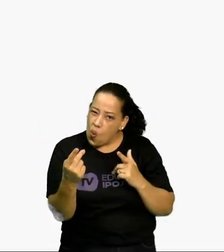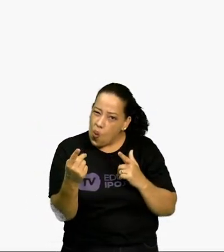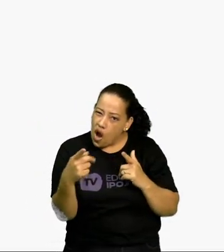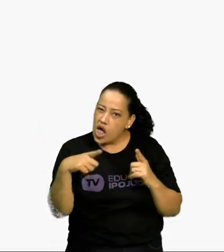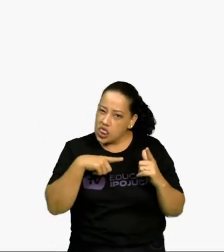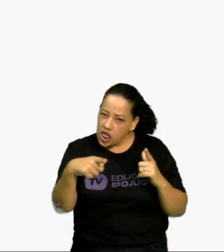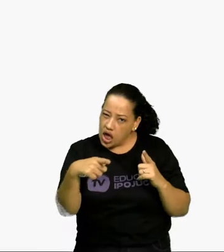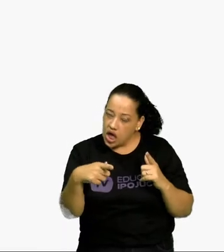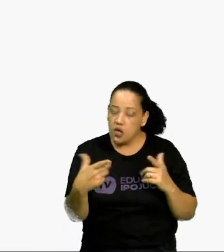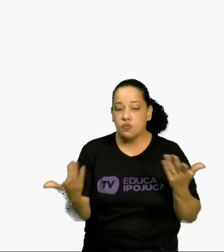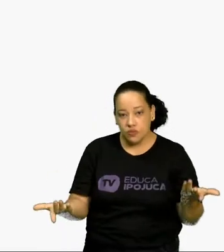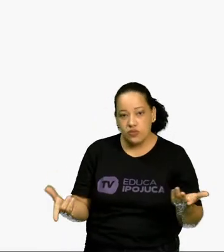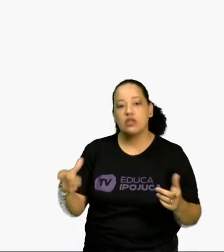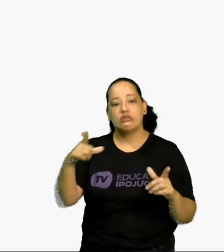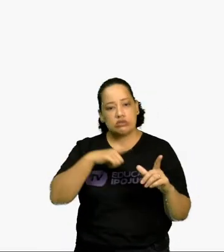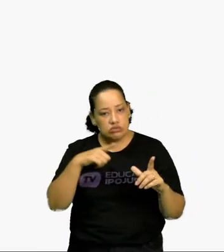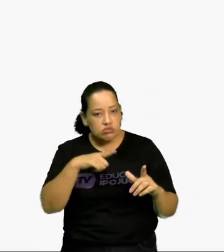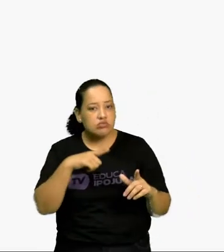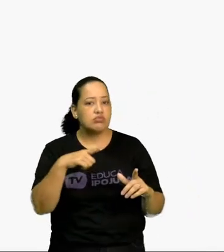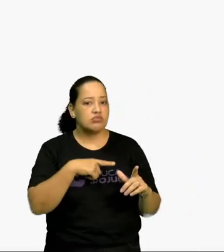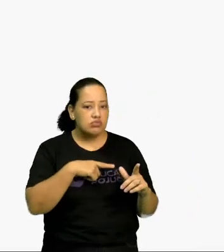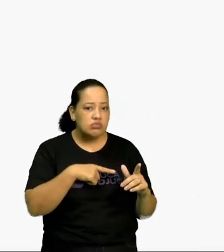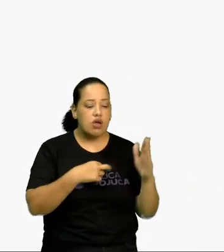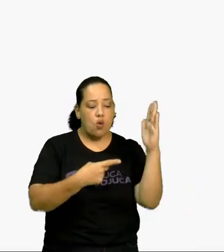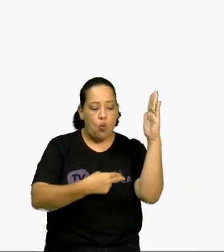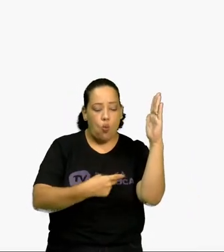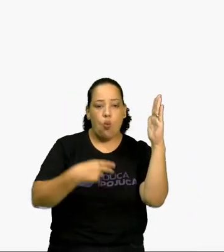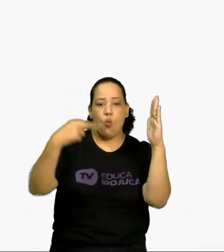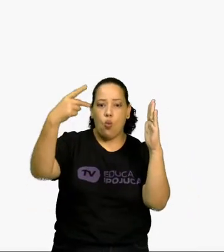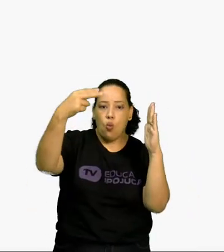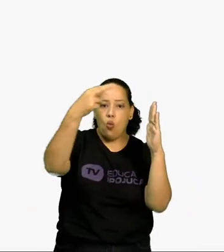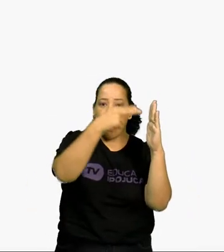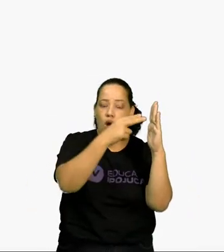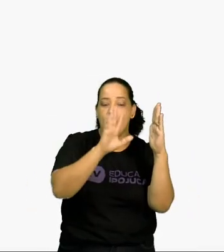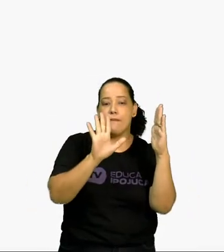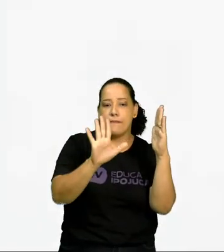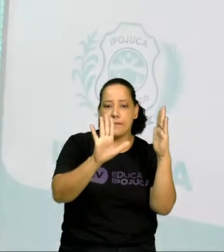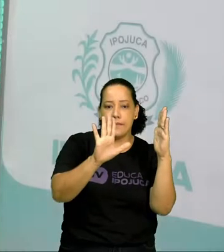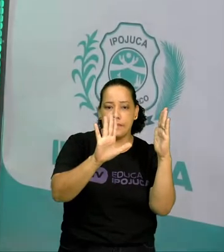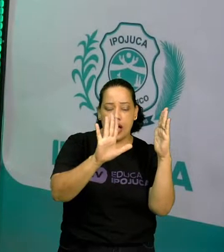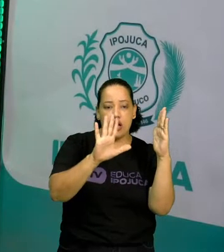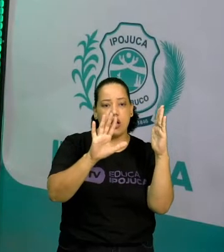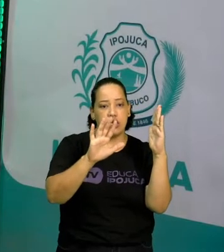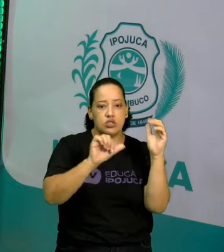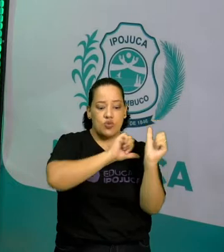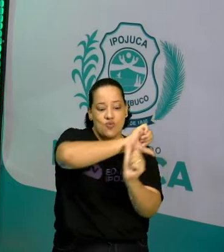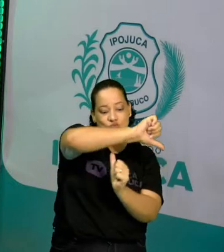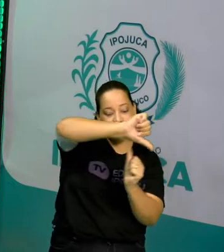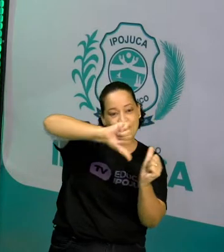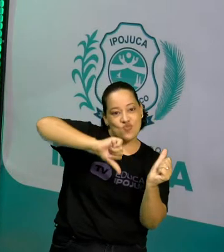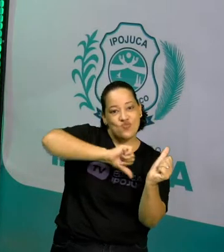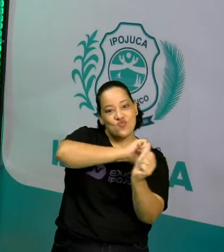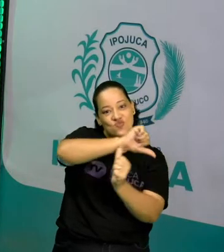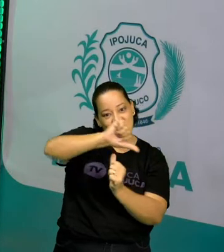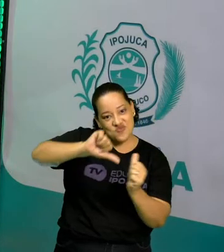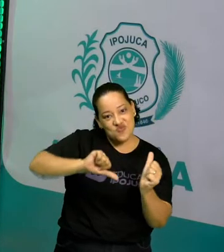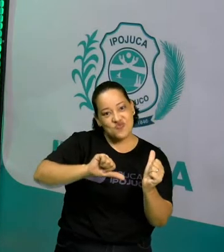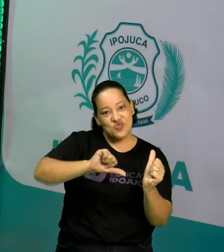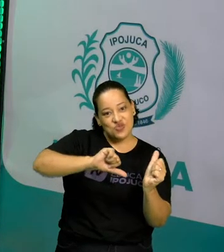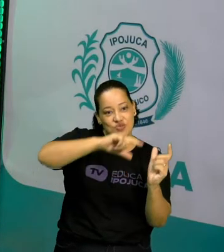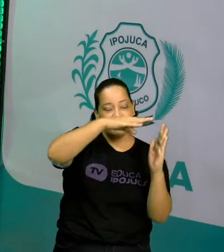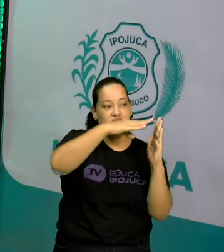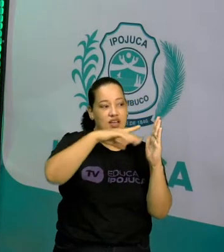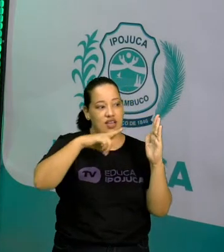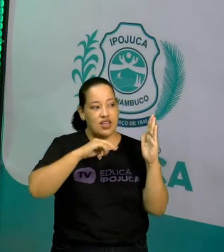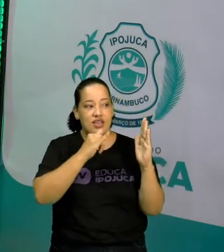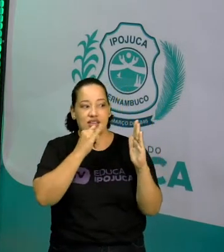medidas. Note que eles têm as mesmas medidas, porém o triângulo está em uma posição